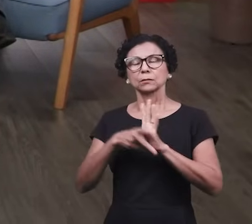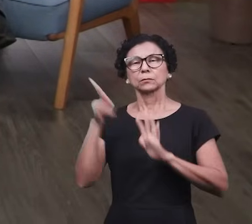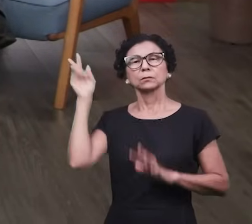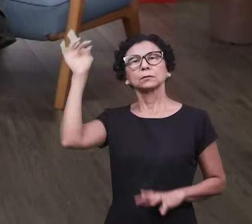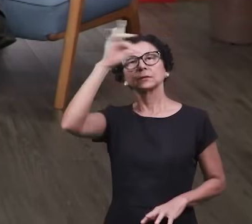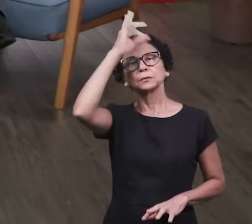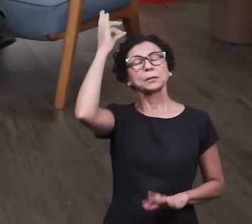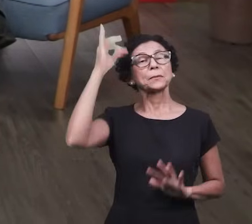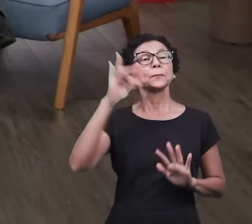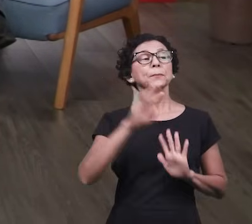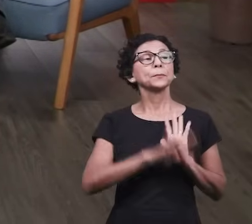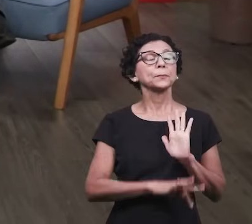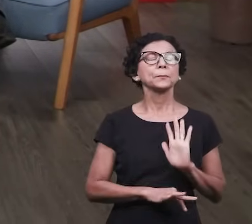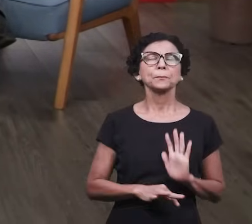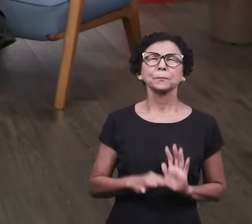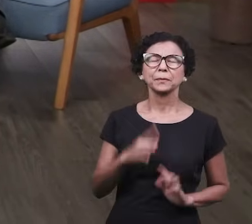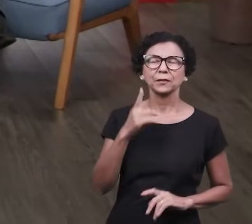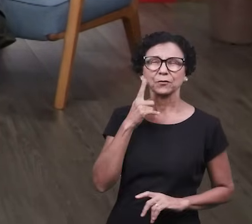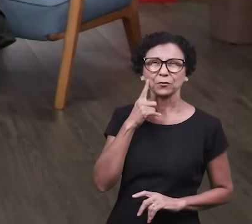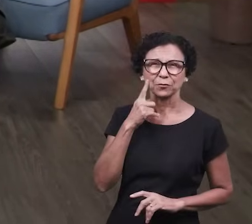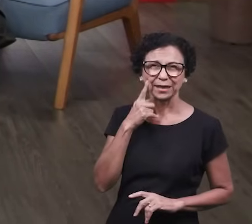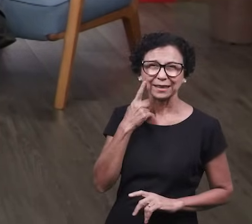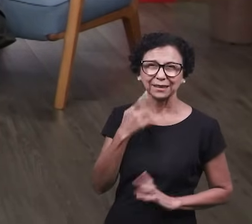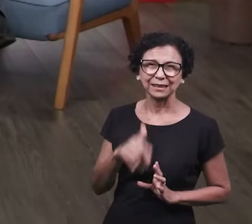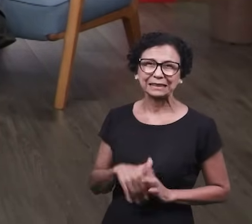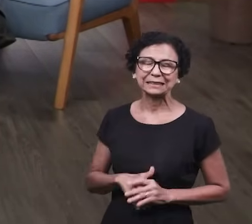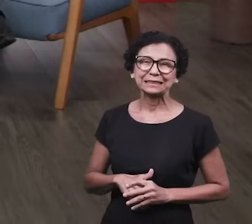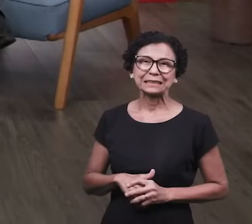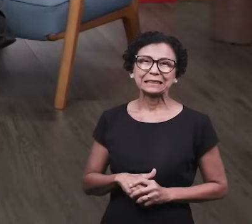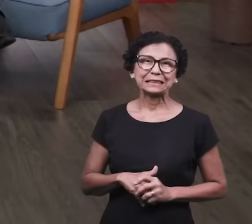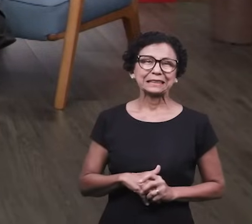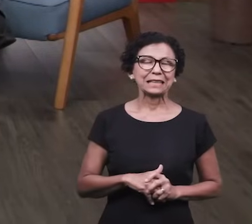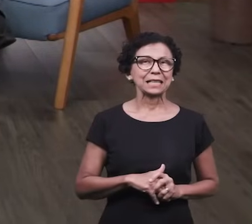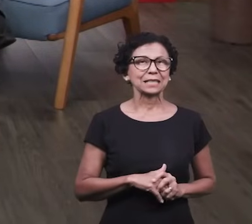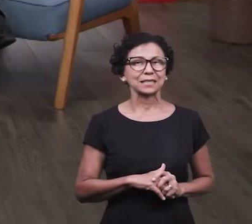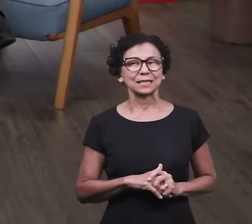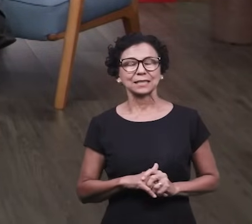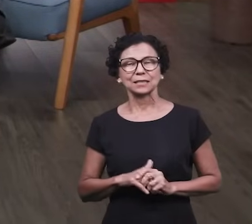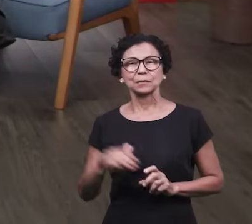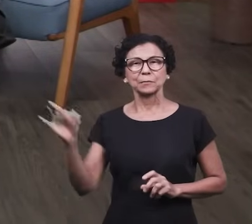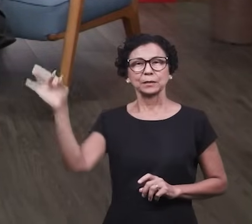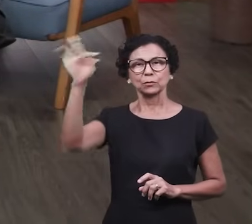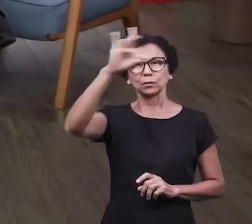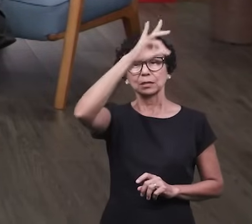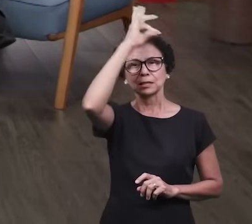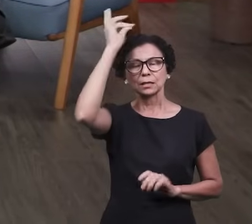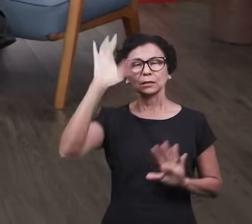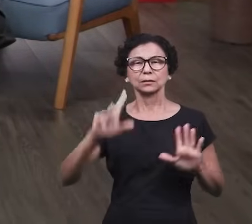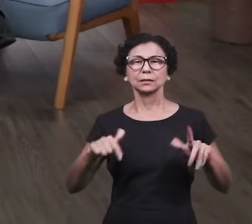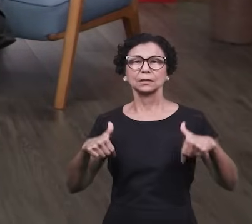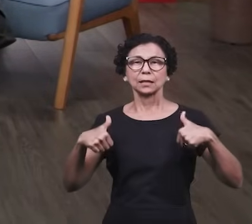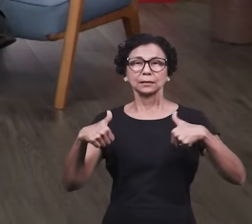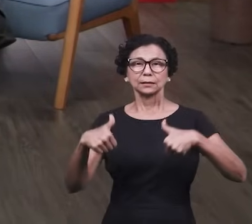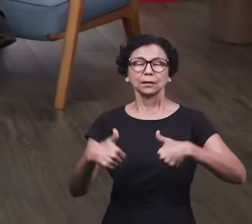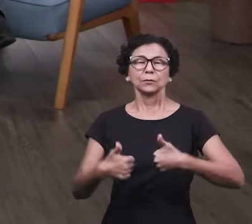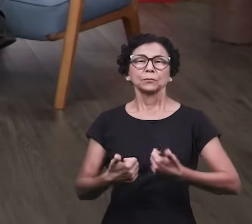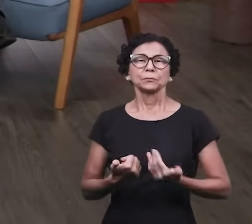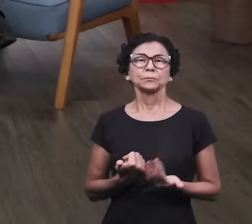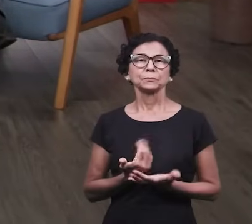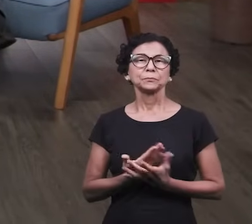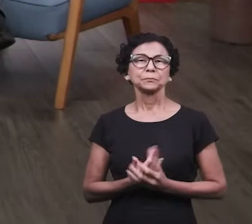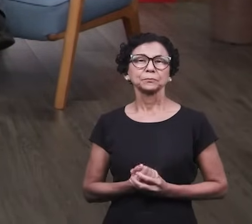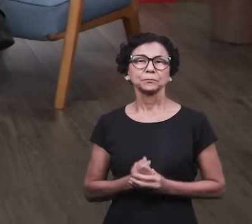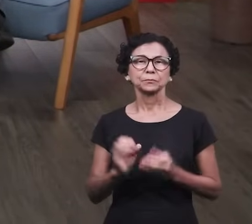para vocês também falarem sobre essa ação do Espírito Santo e esses benefícios do Espírito Santo no meio da igreja.